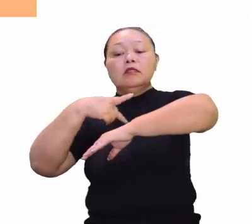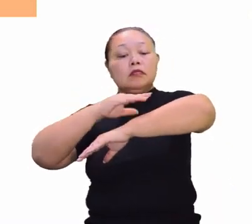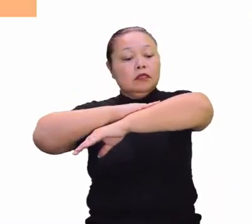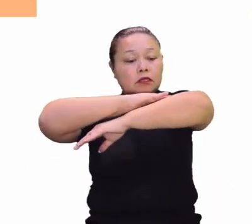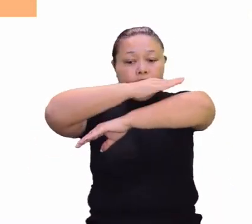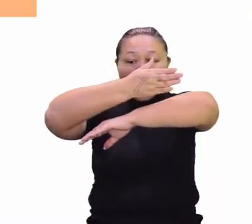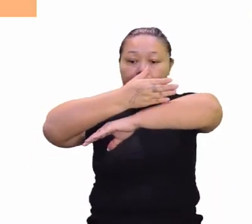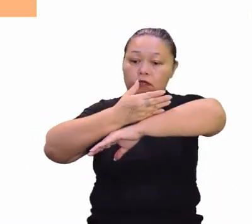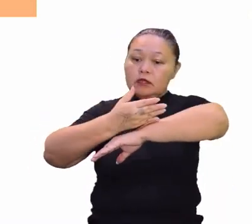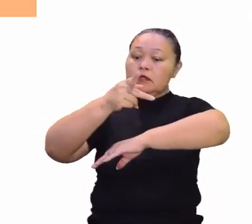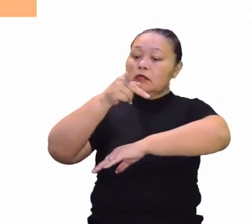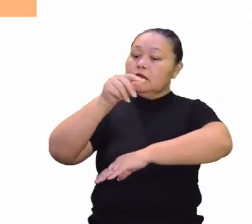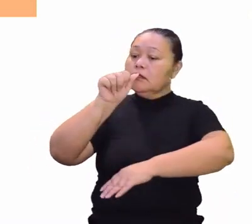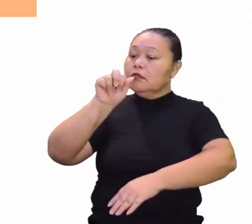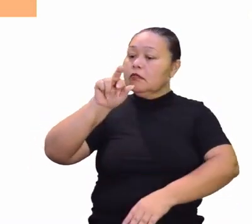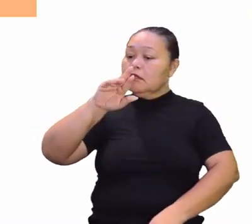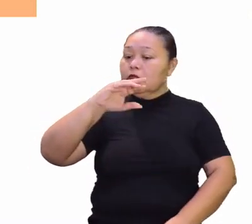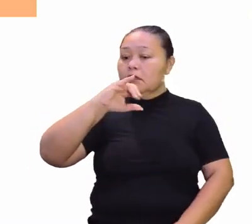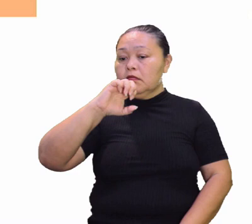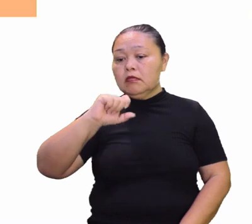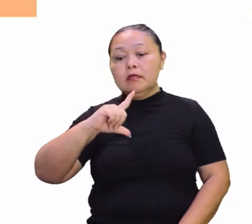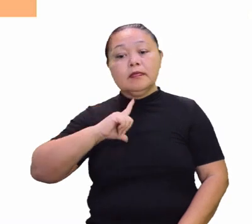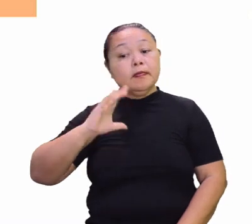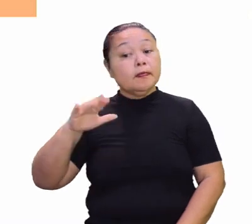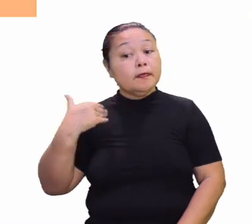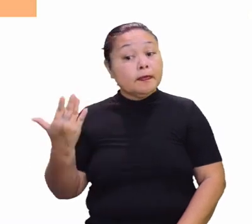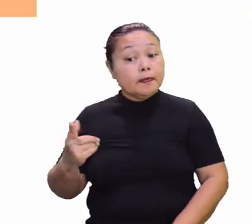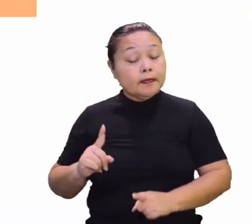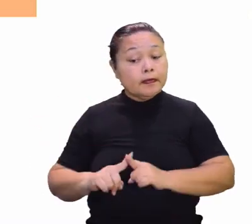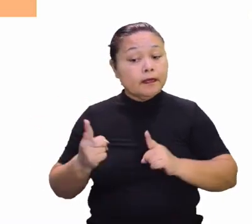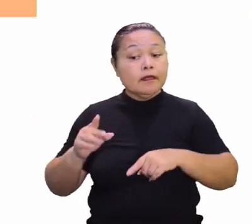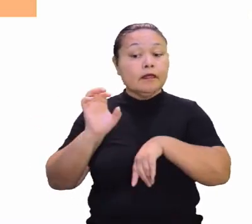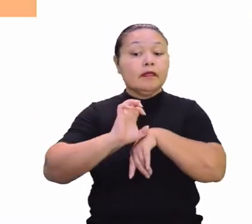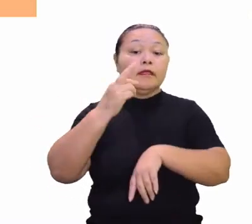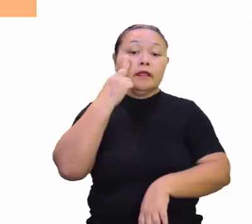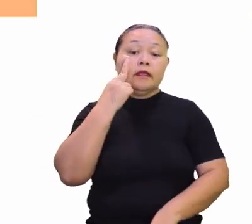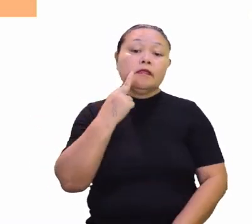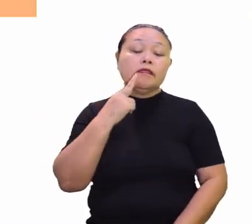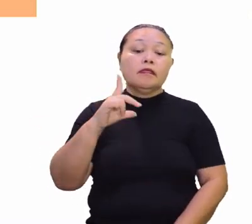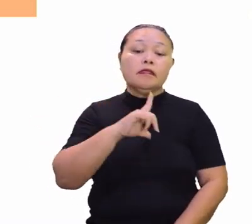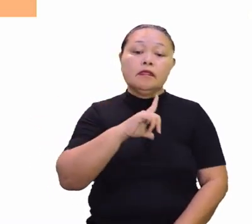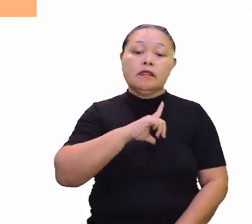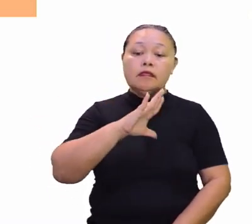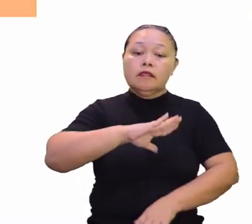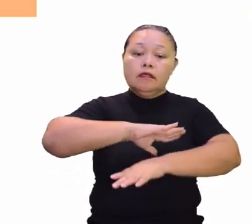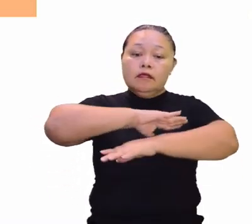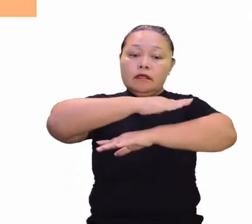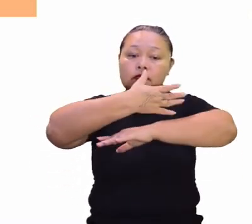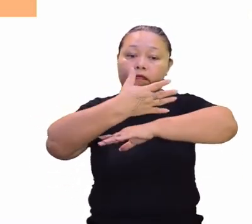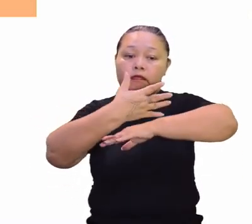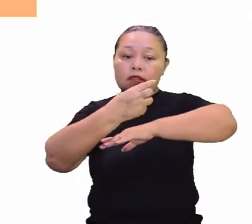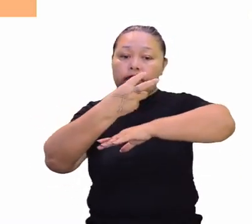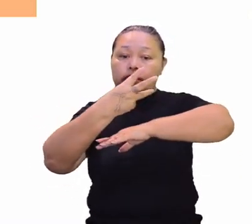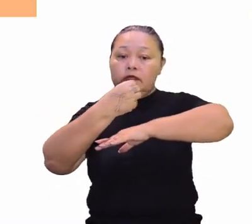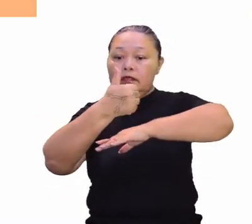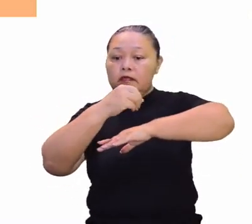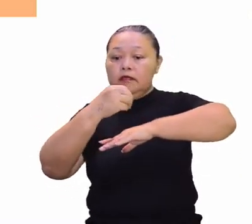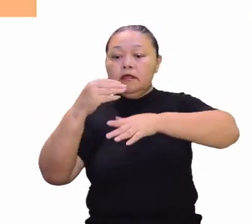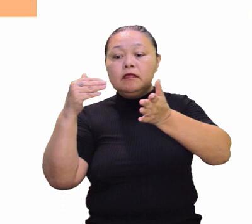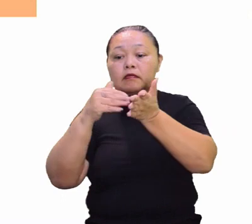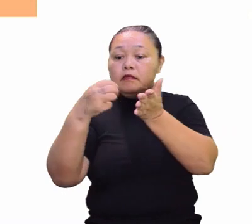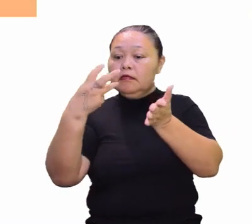Muito bem. Ok? Mas, no geral, Rondônia tem o seu relevo entre 100